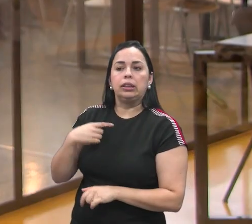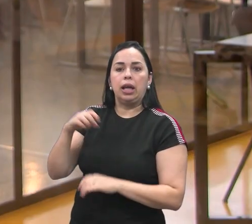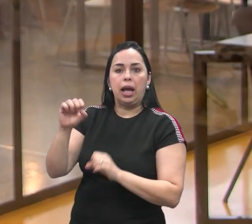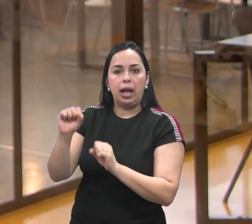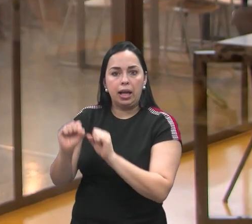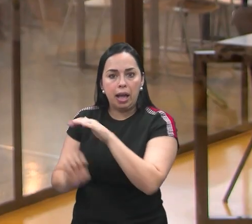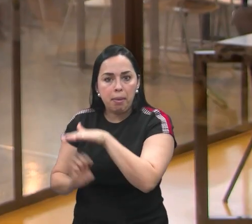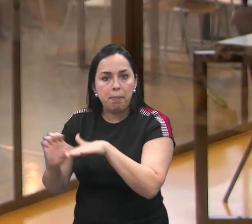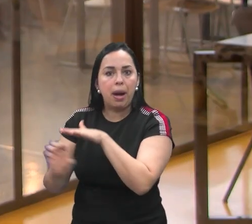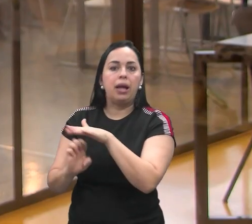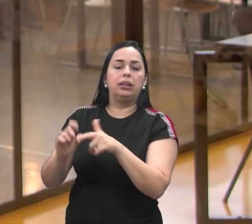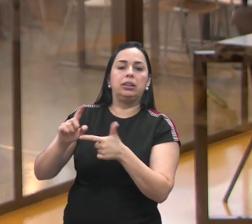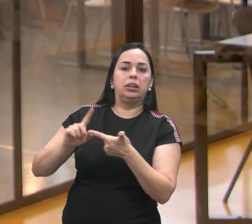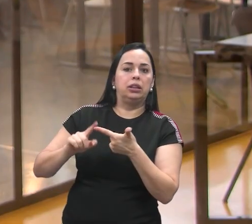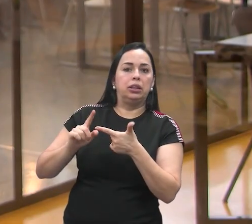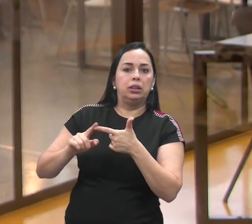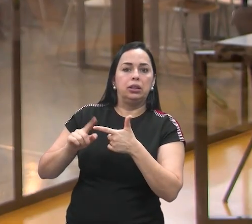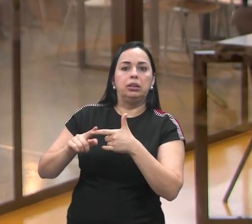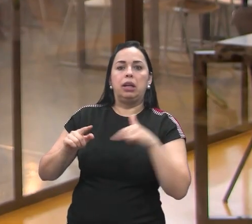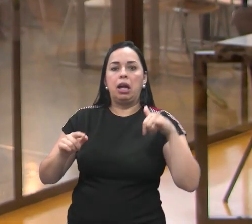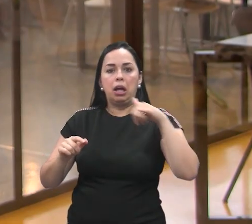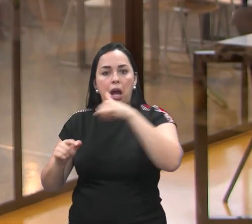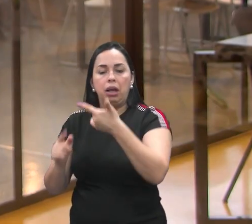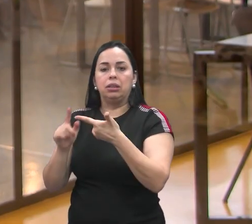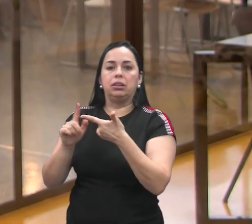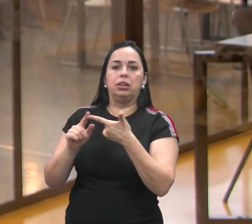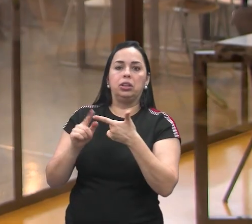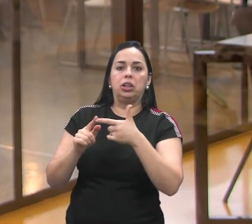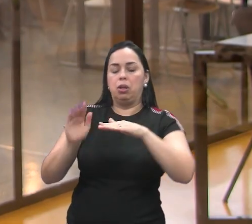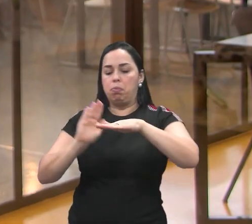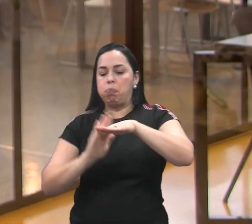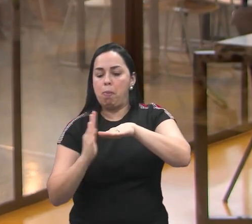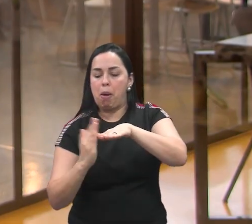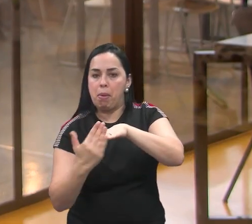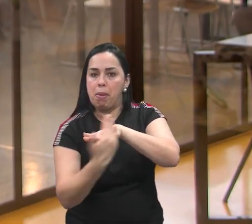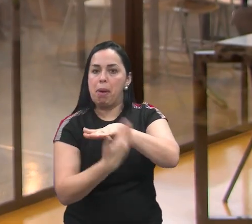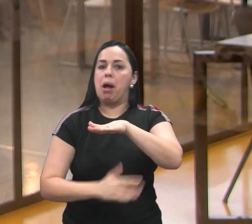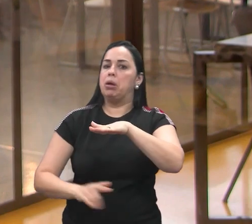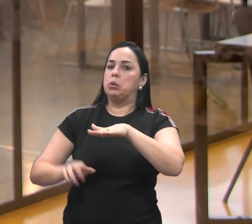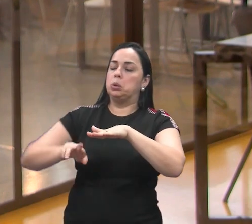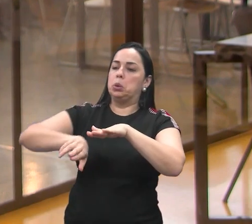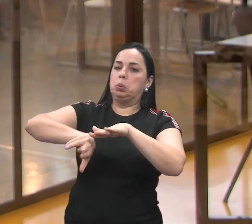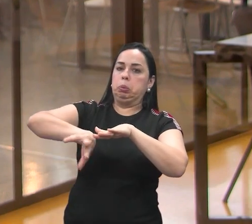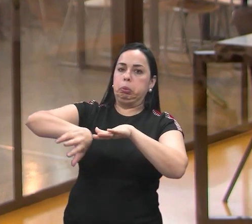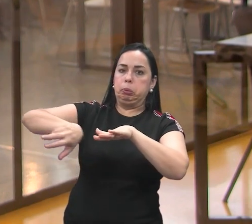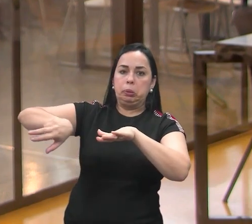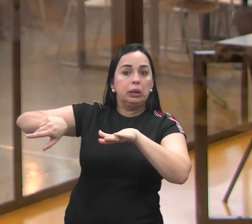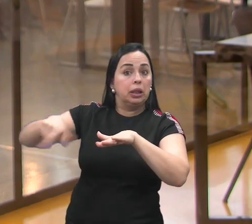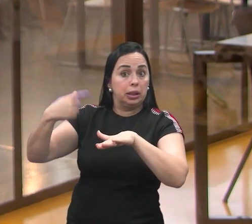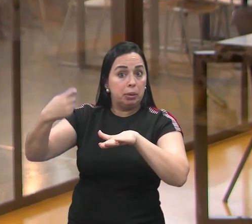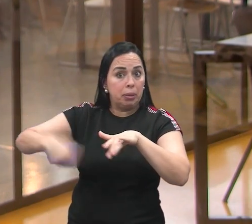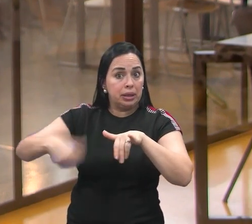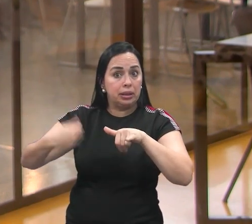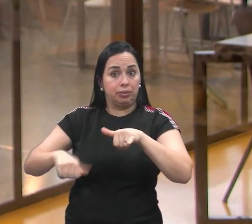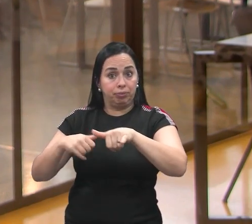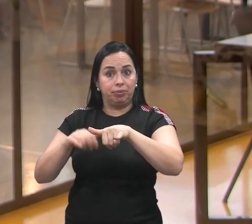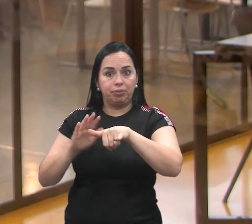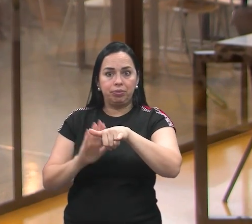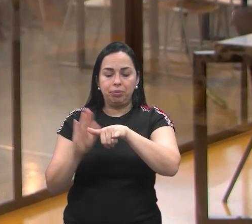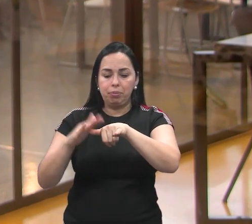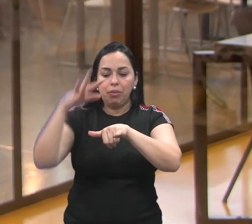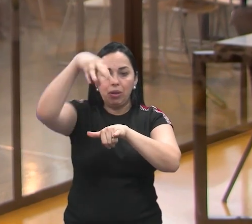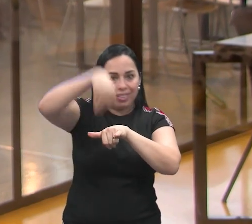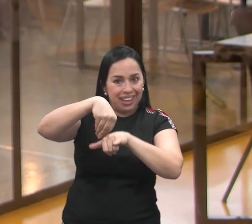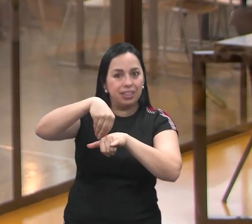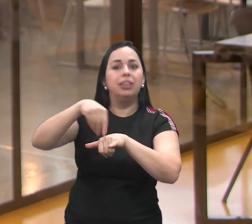com as nossas empresas, desde cablagem, manufatura, usinagem, são tudo que se